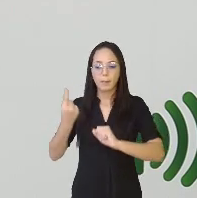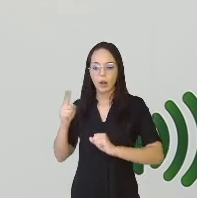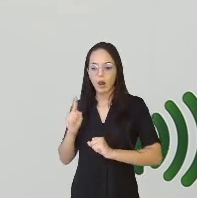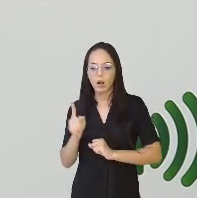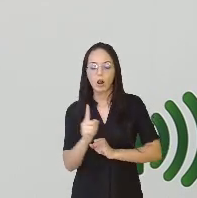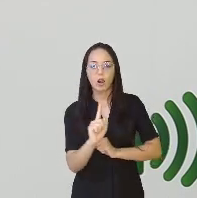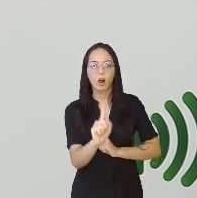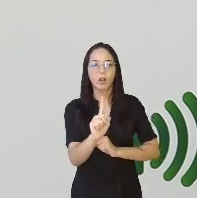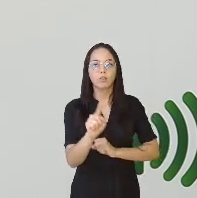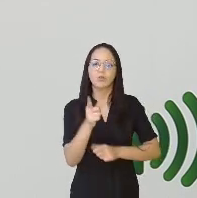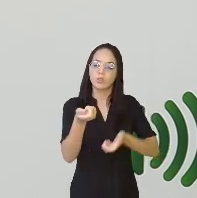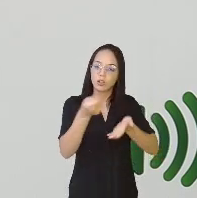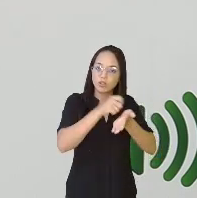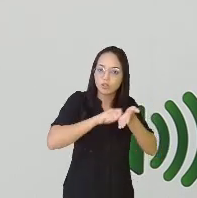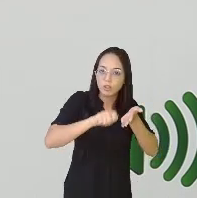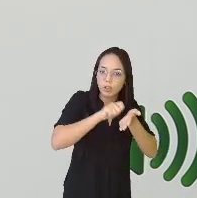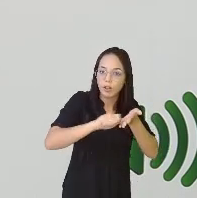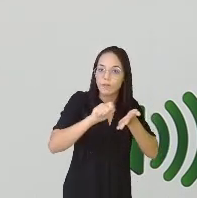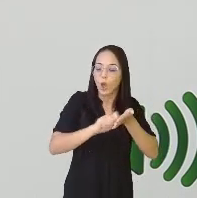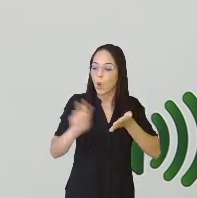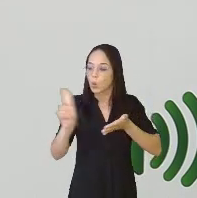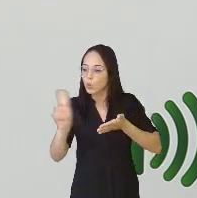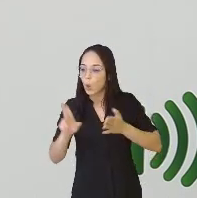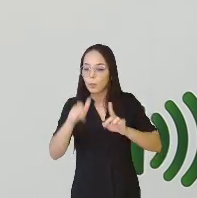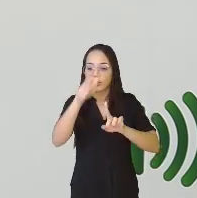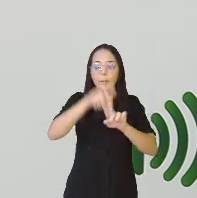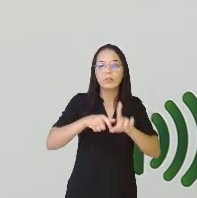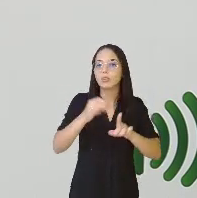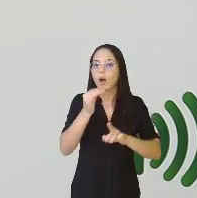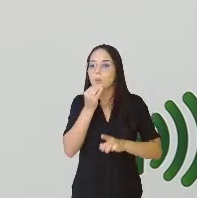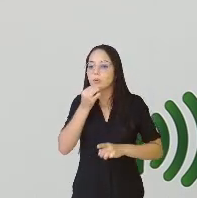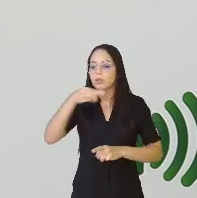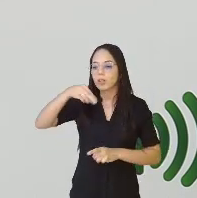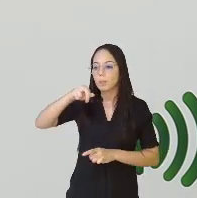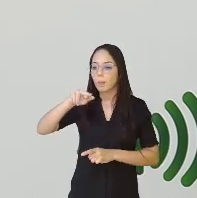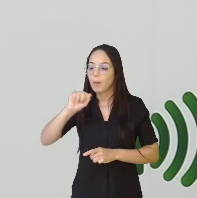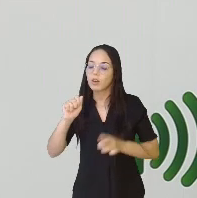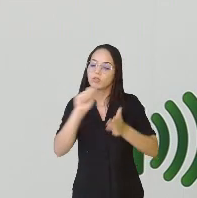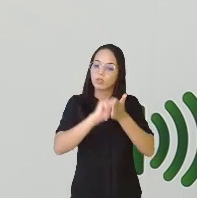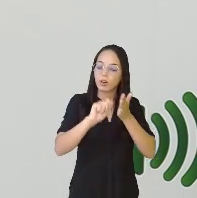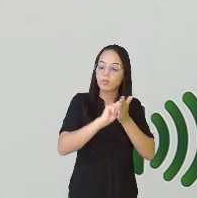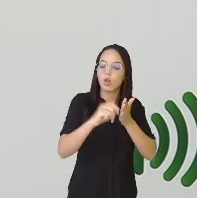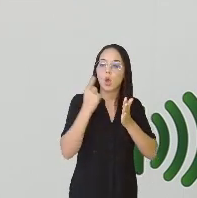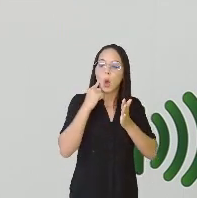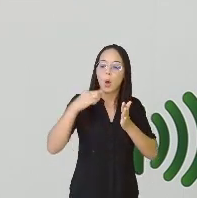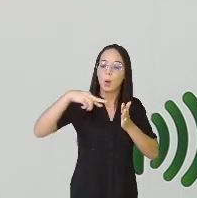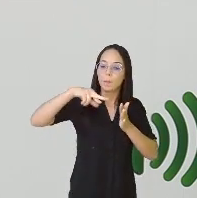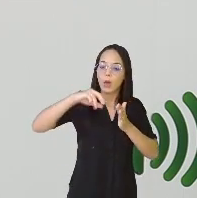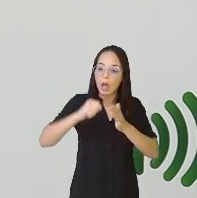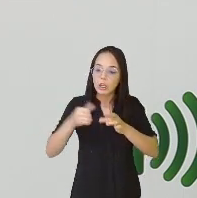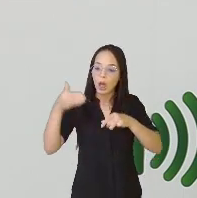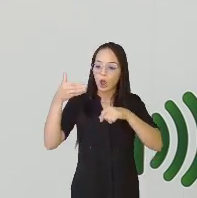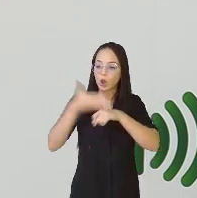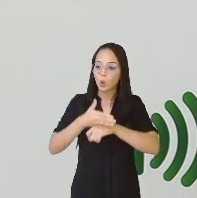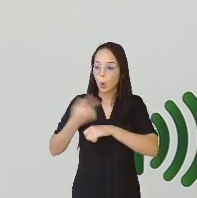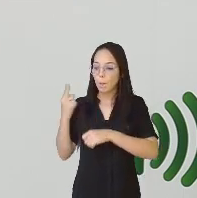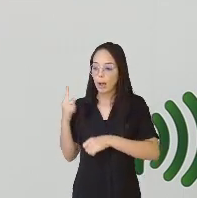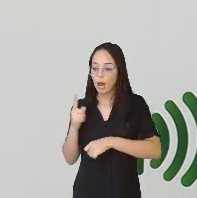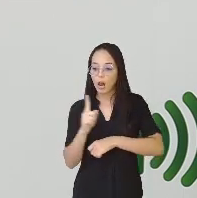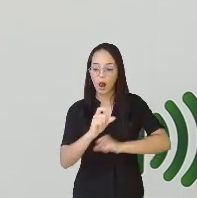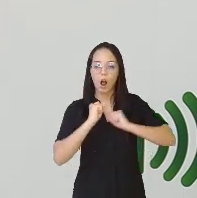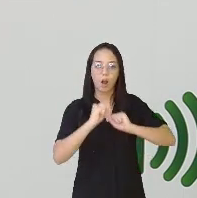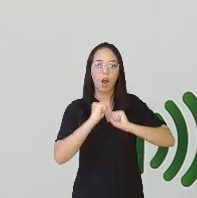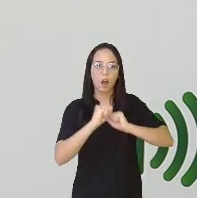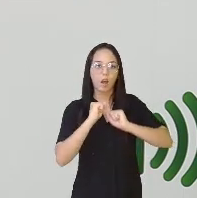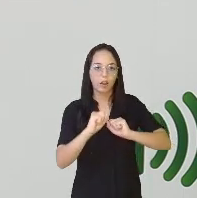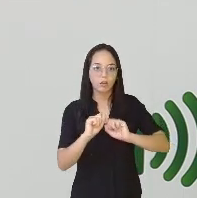isso na rubrica. O nome da personagem, por exemplo, Maria, aí você vai escrever, Maria entra correndo. Isso aí, quando